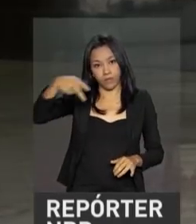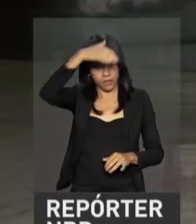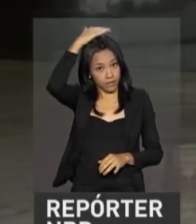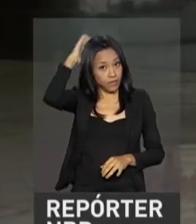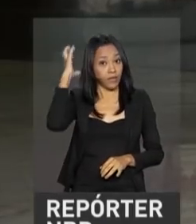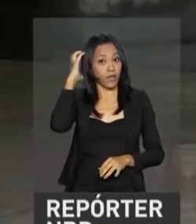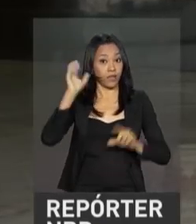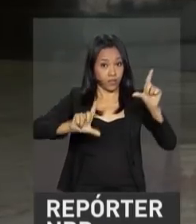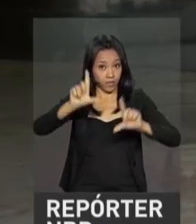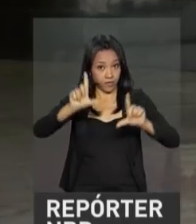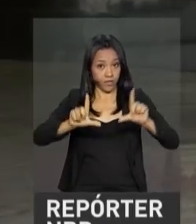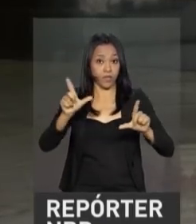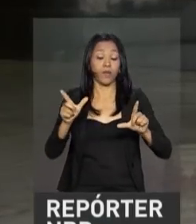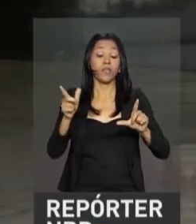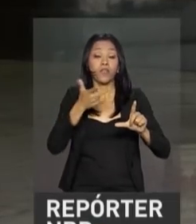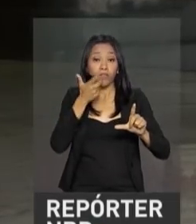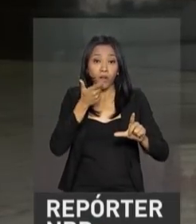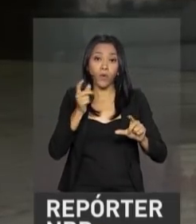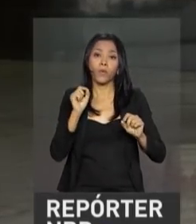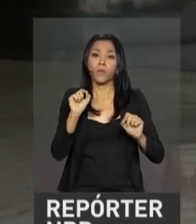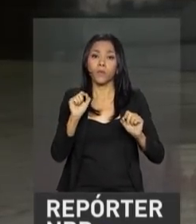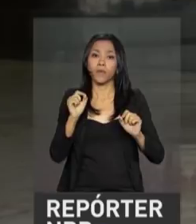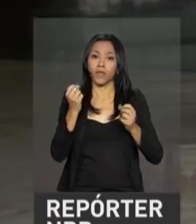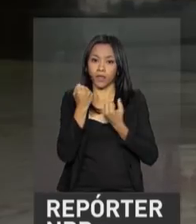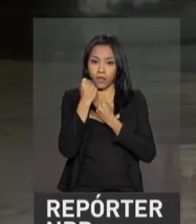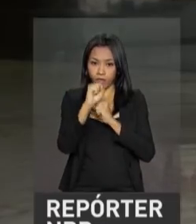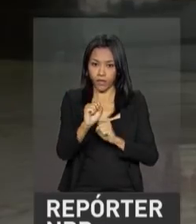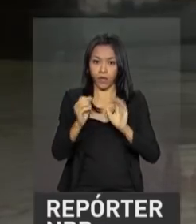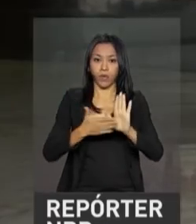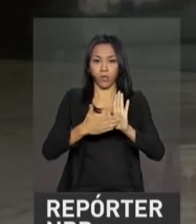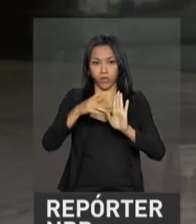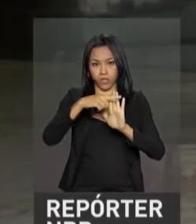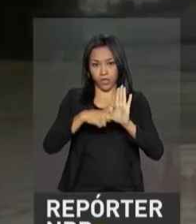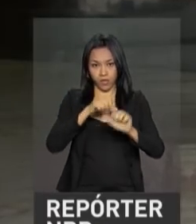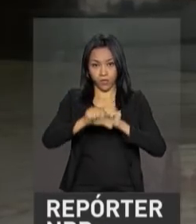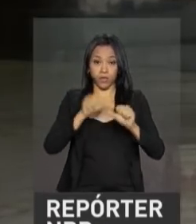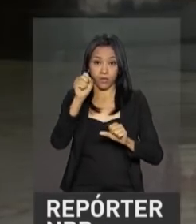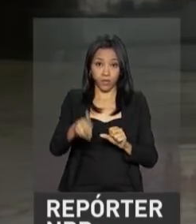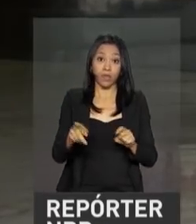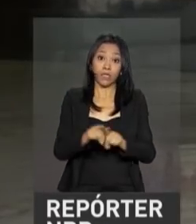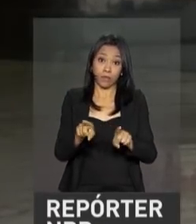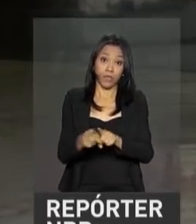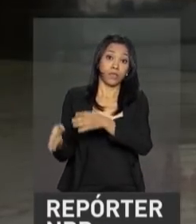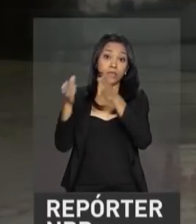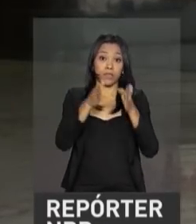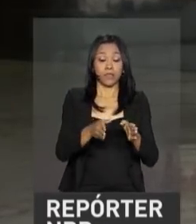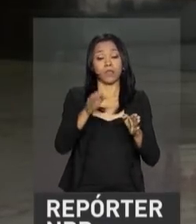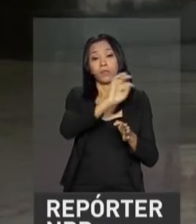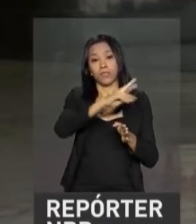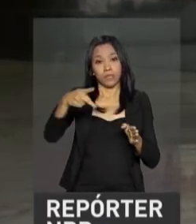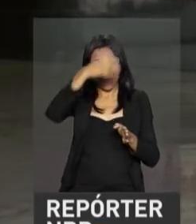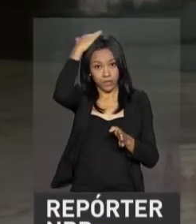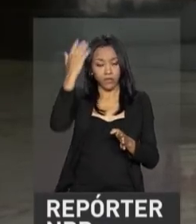televisão é e voltou a defender a reforma da previdência além disso o presidente também fez um balanço do